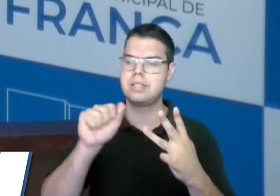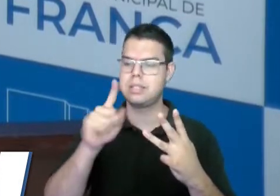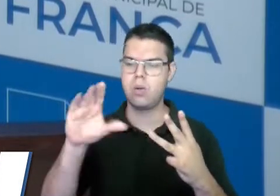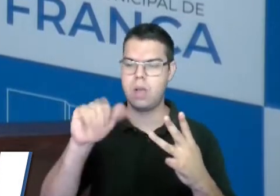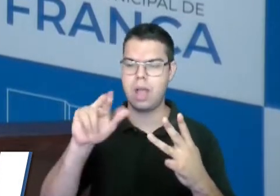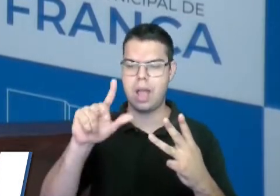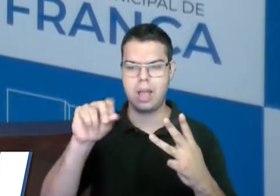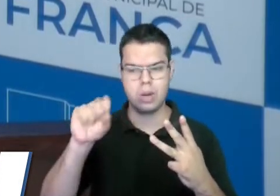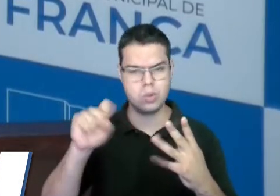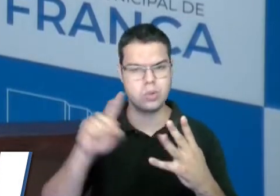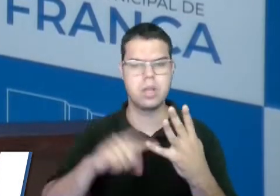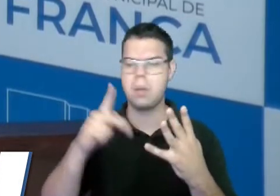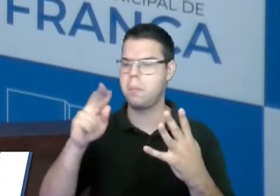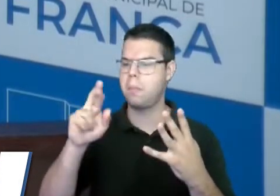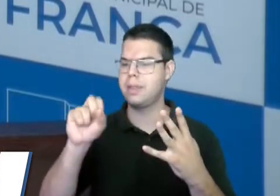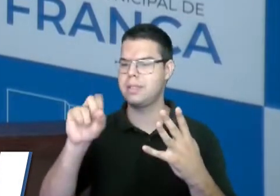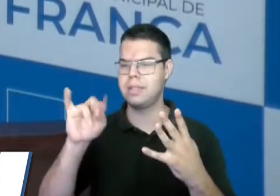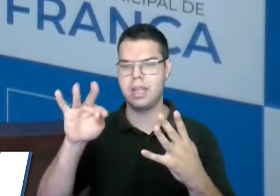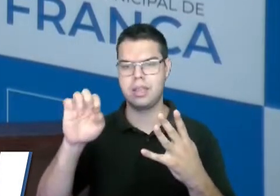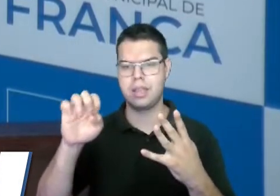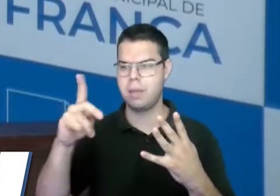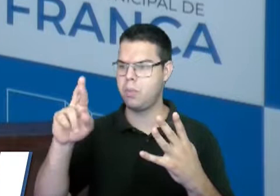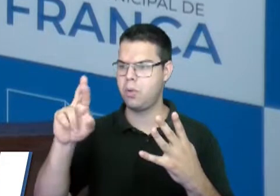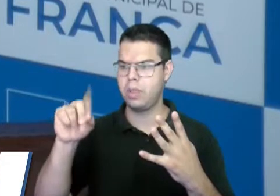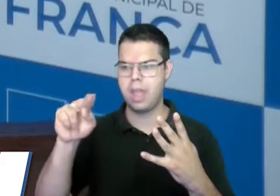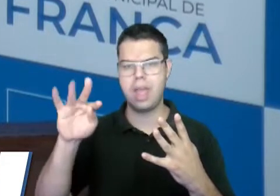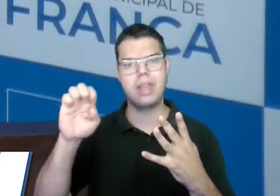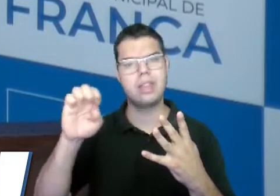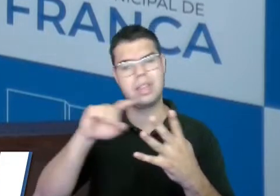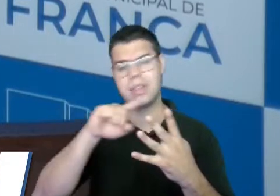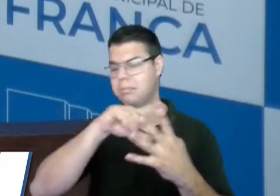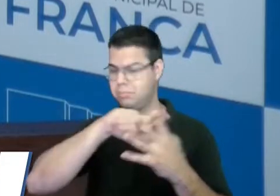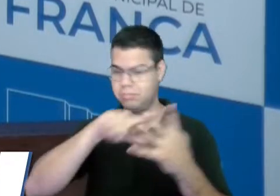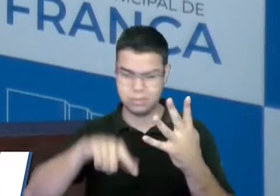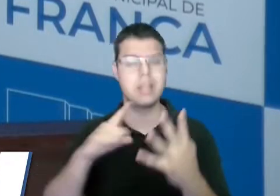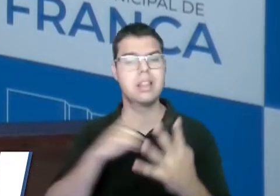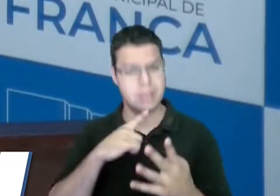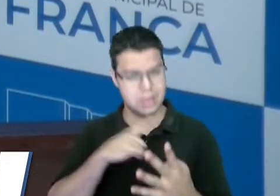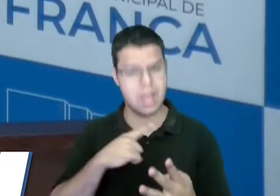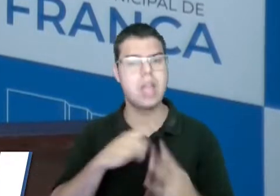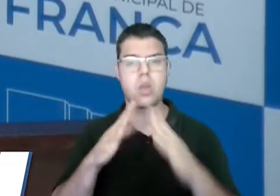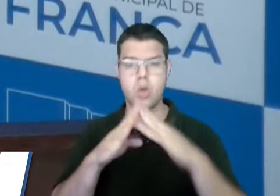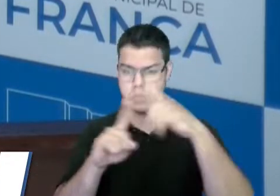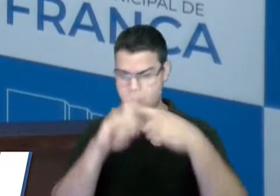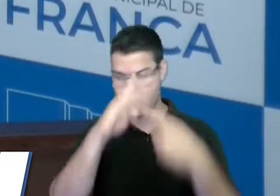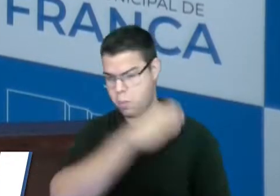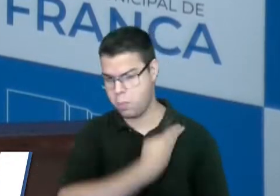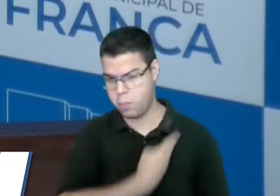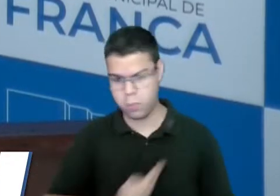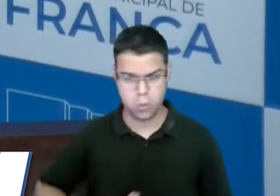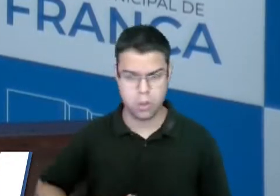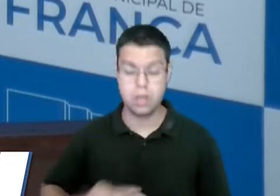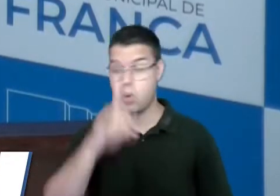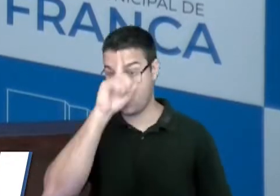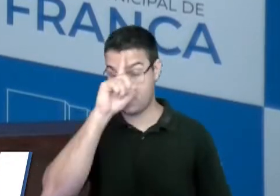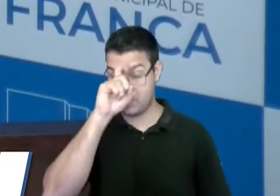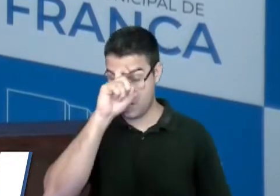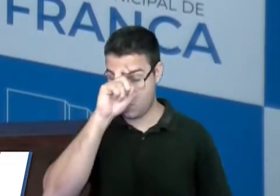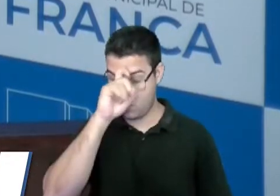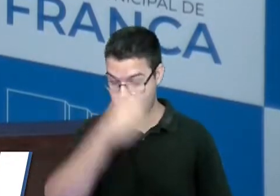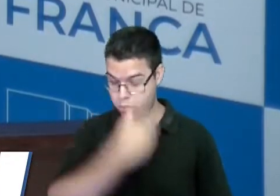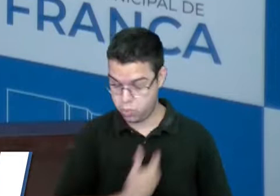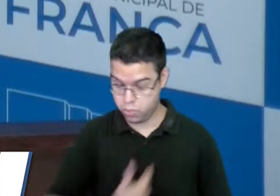públicos. E a nossa região, que contempla quase 800 mil pessoas, não tem um hospital público. Vimos aí